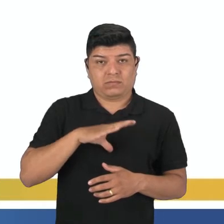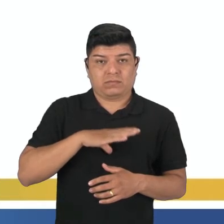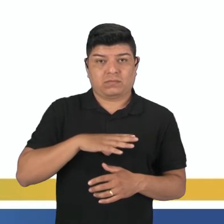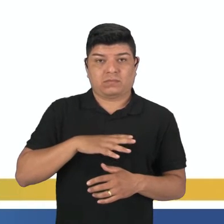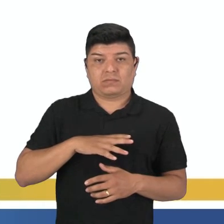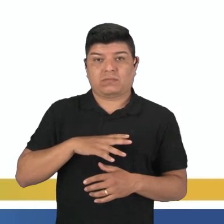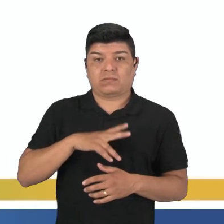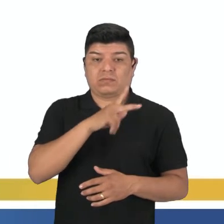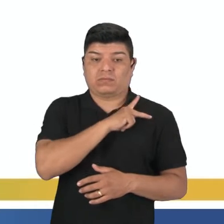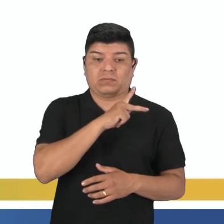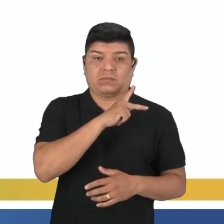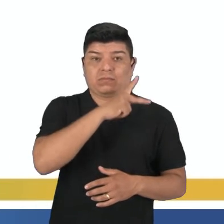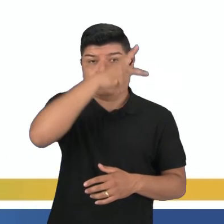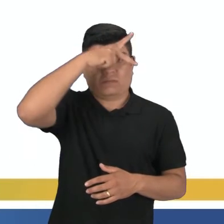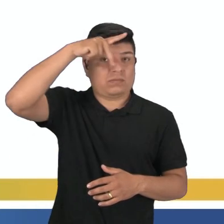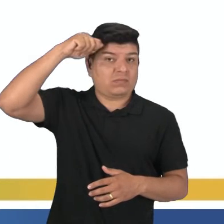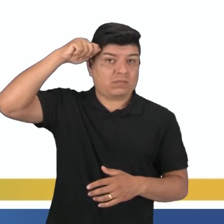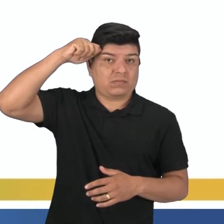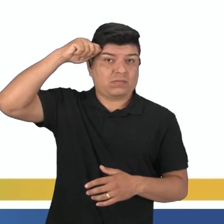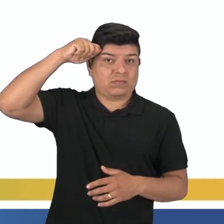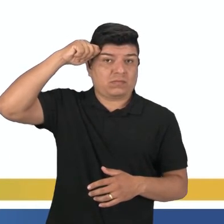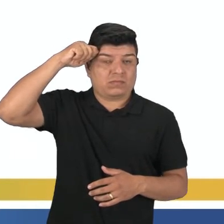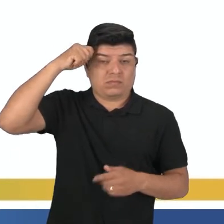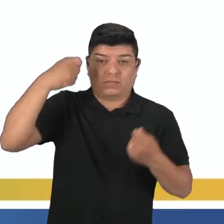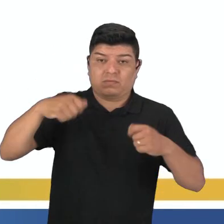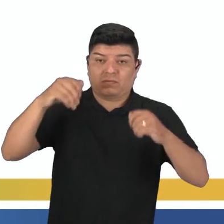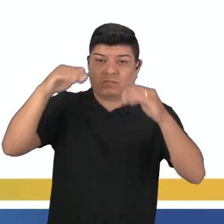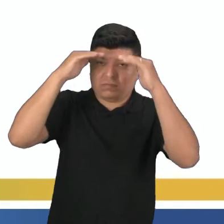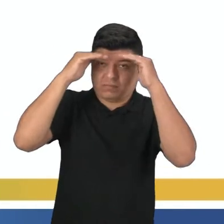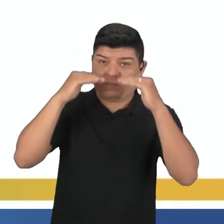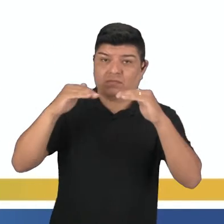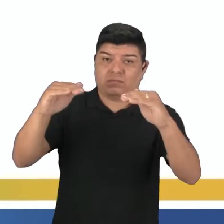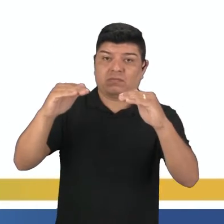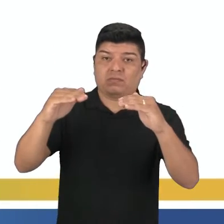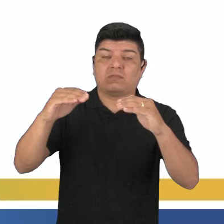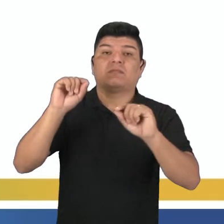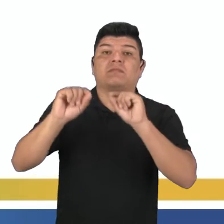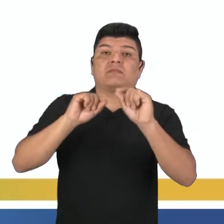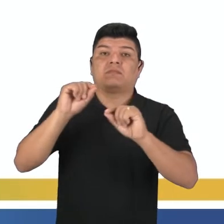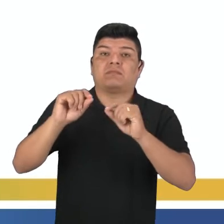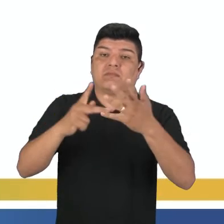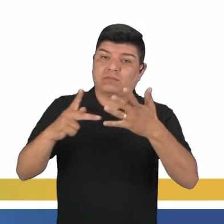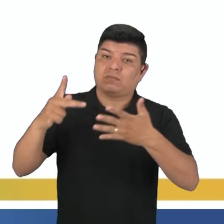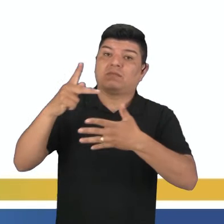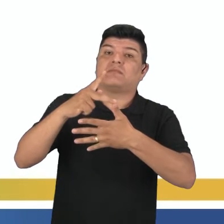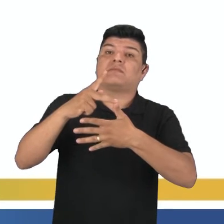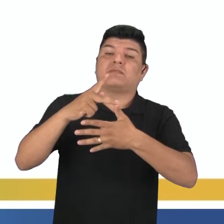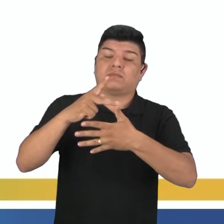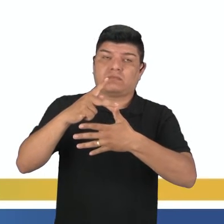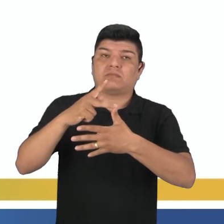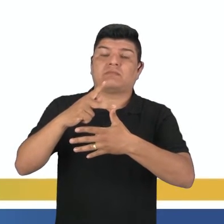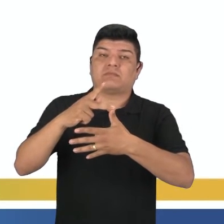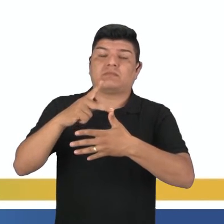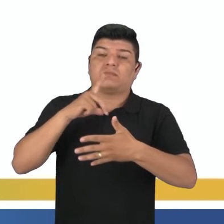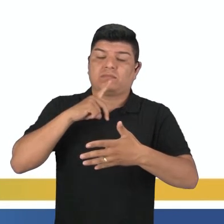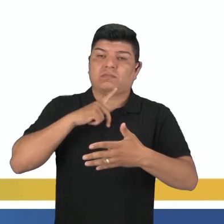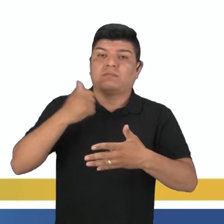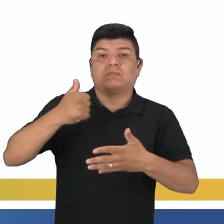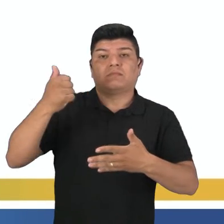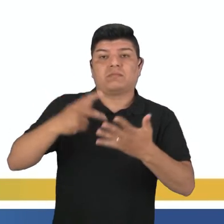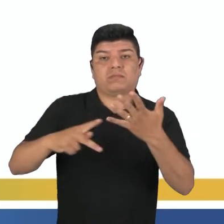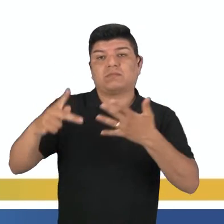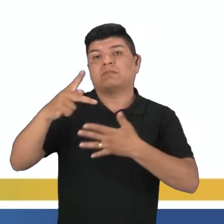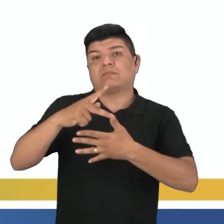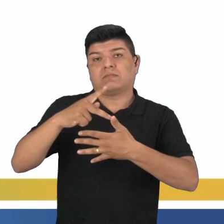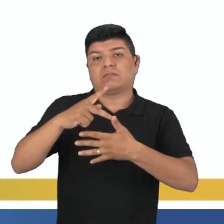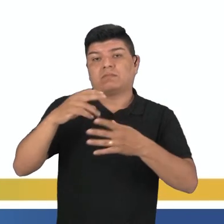o turno, ou seja, sem respeitar a vez, né? Não era a vez deles ainda tomar, né? Tem toda a questão de idade, comorbidade, que